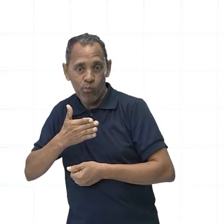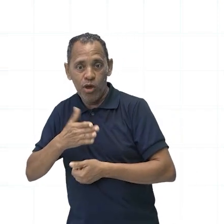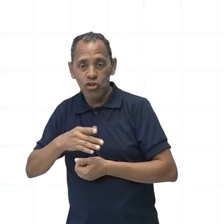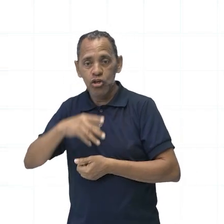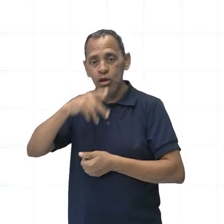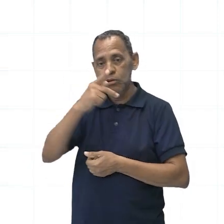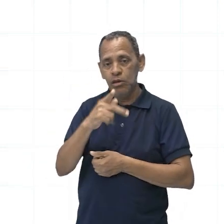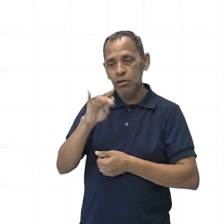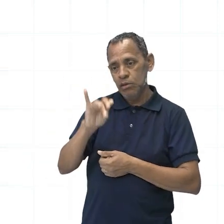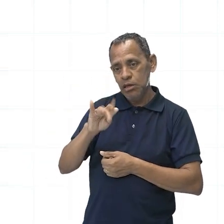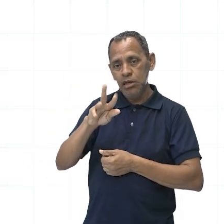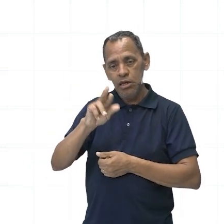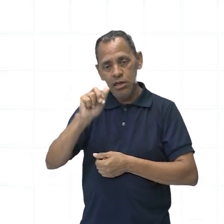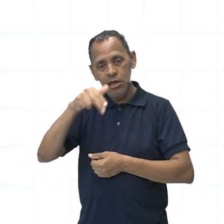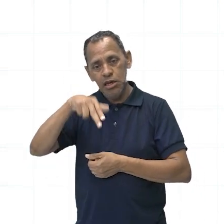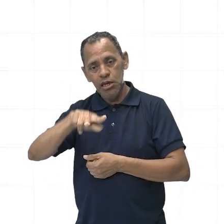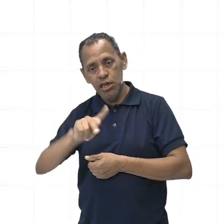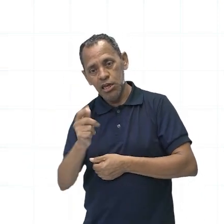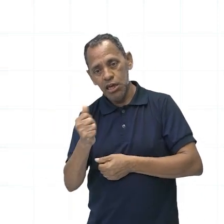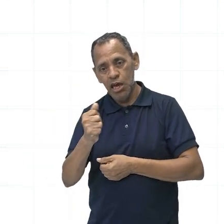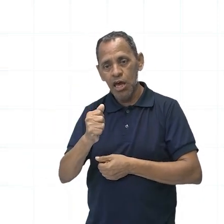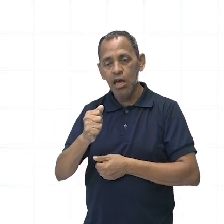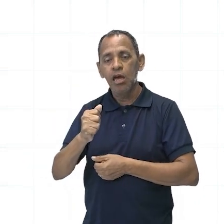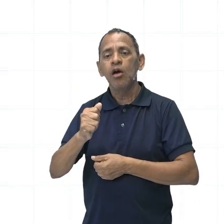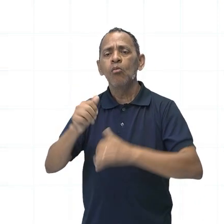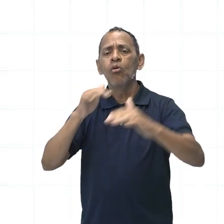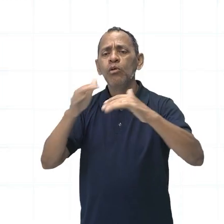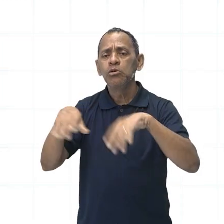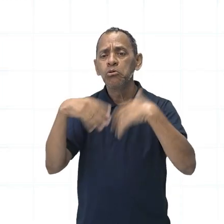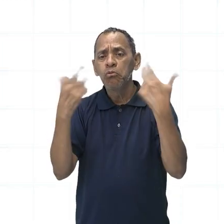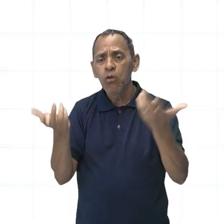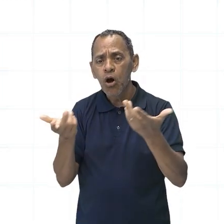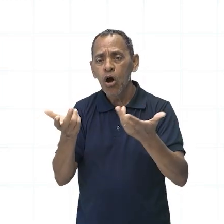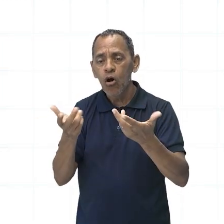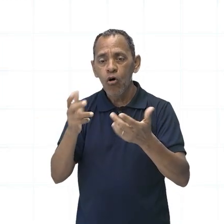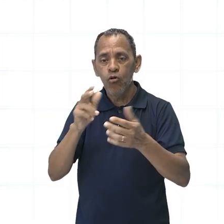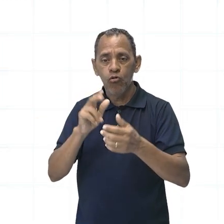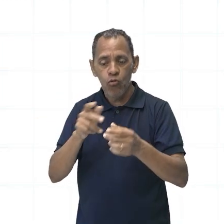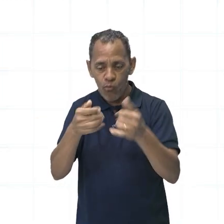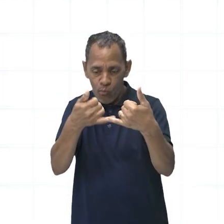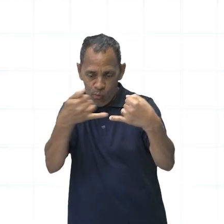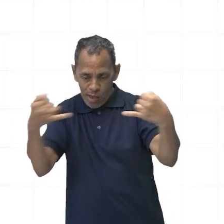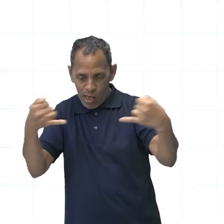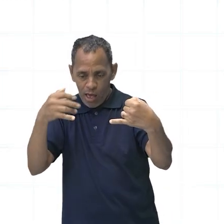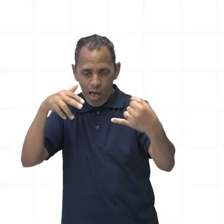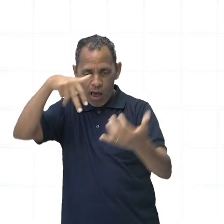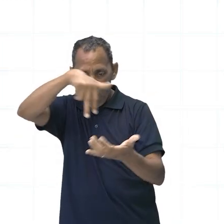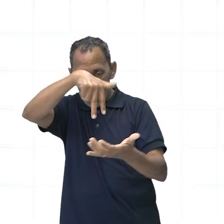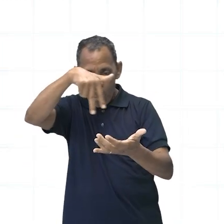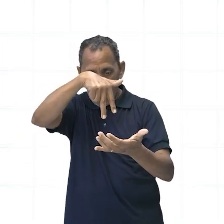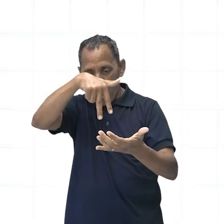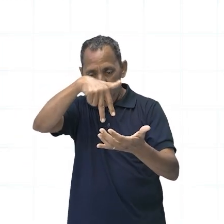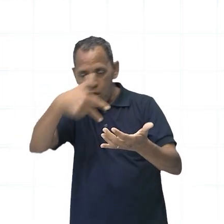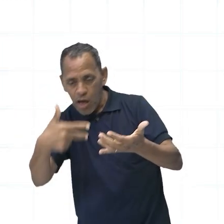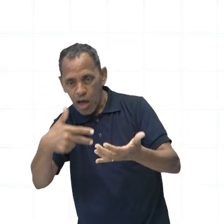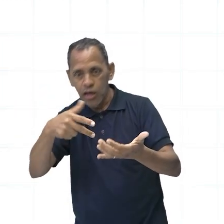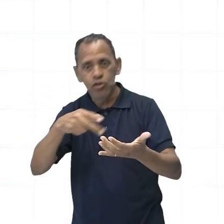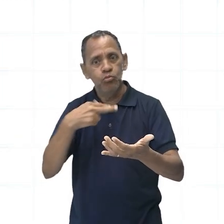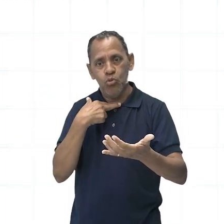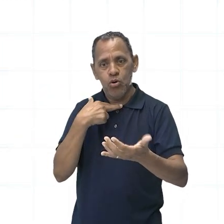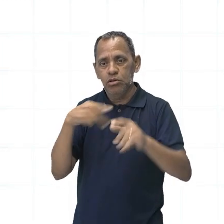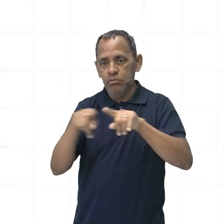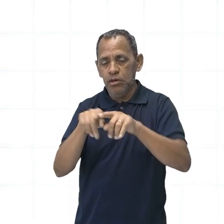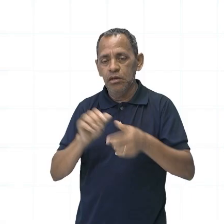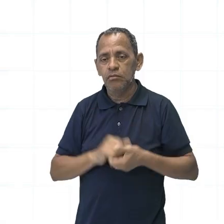que movimentos você vai fazer para que não caia a expressão de horror ali e os movimentos?